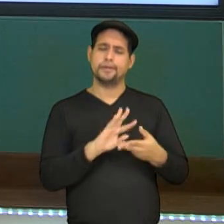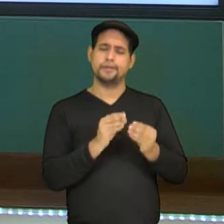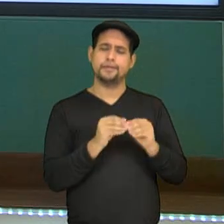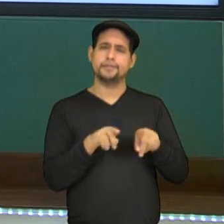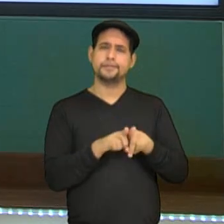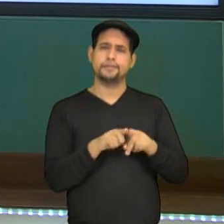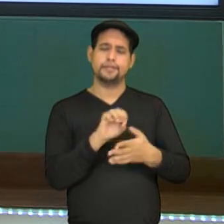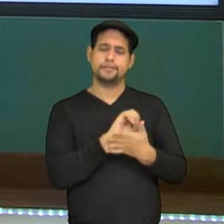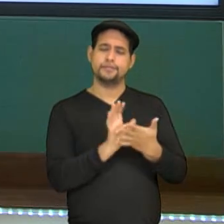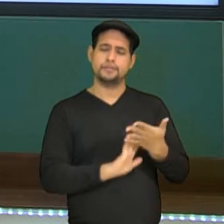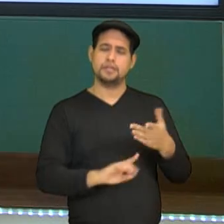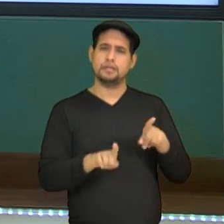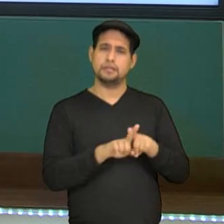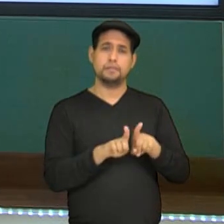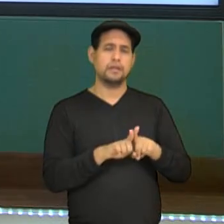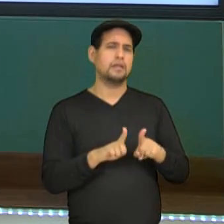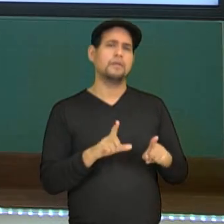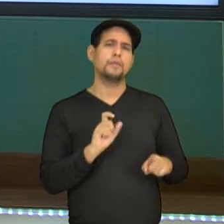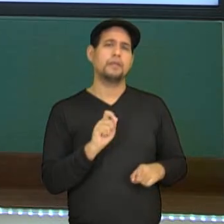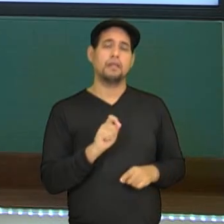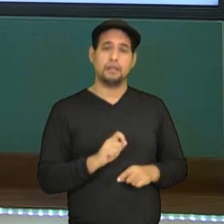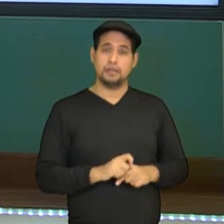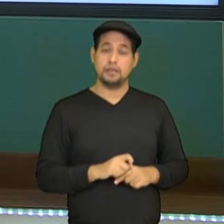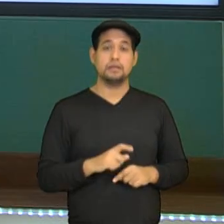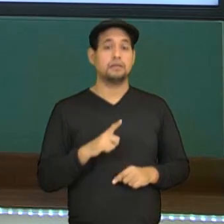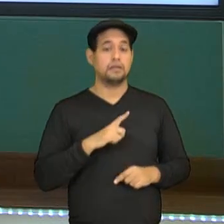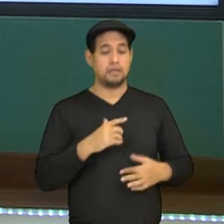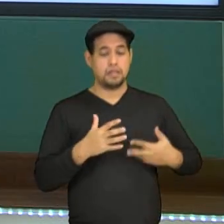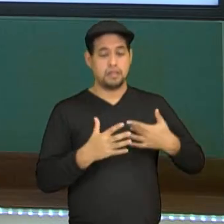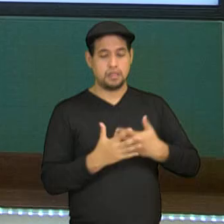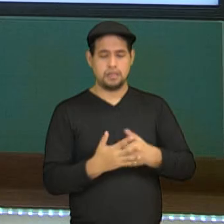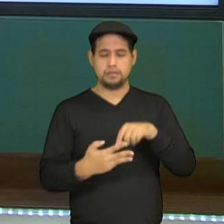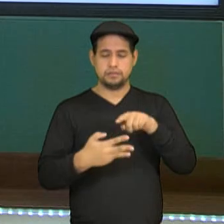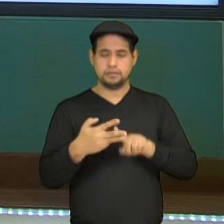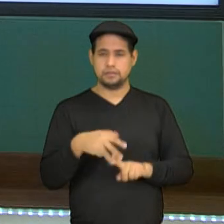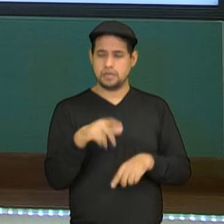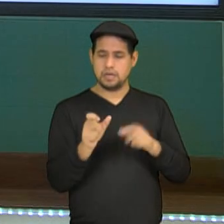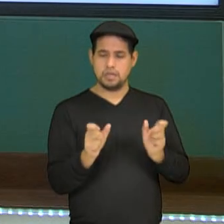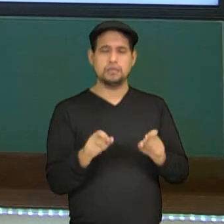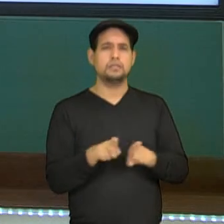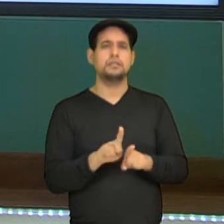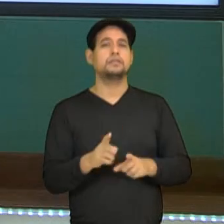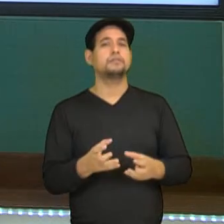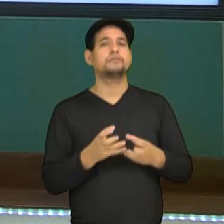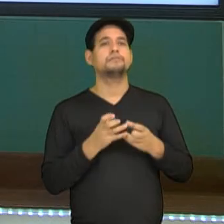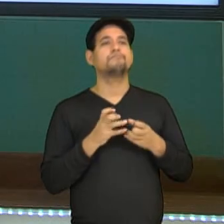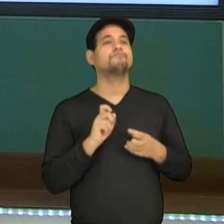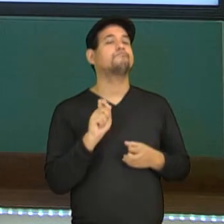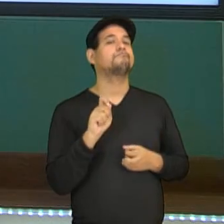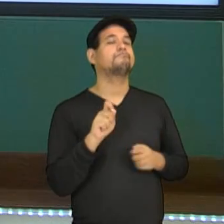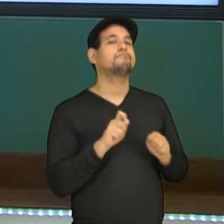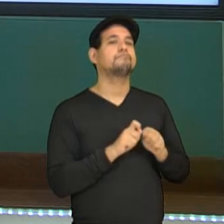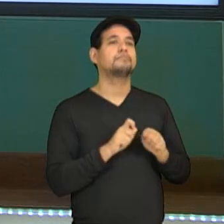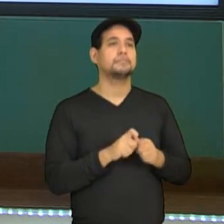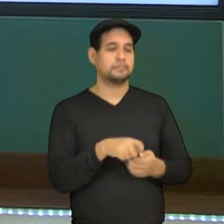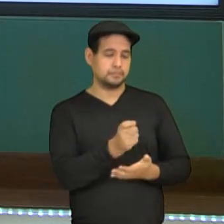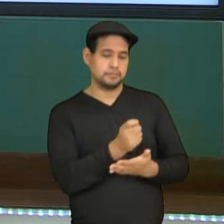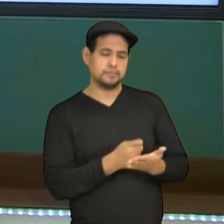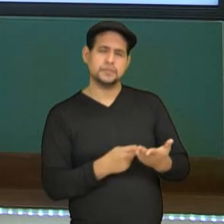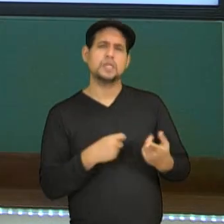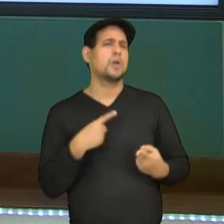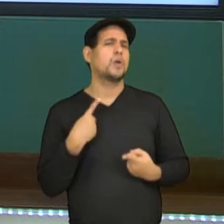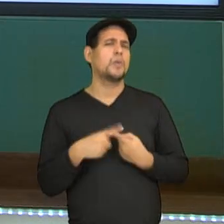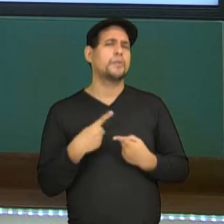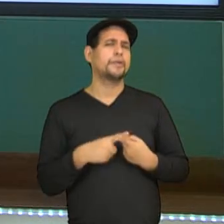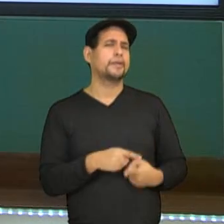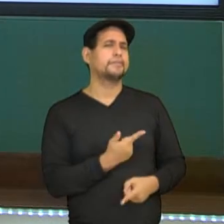com mais uma atividadezinha, onde a partir das 3 classificações, eu gostaria que você colocasse por